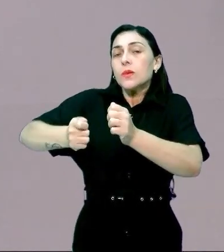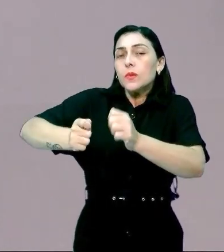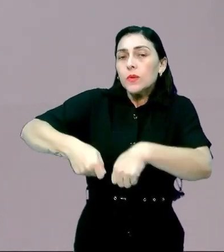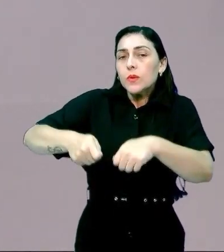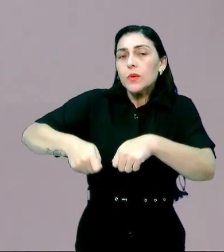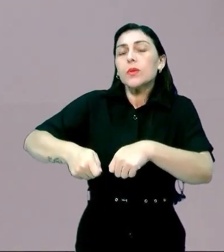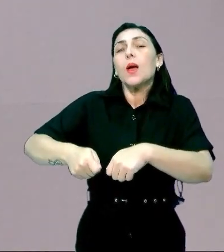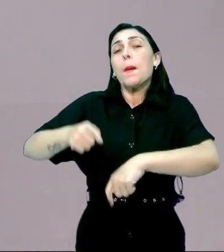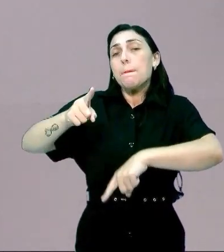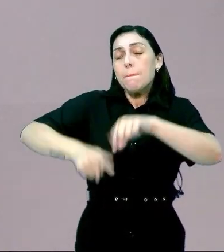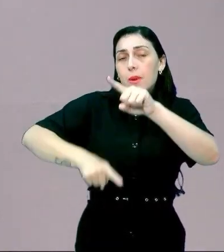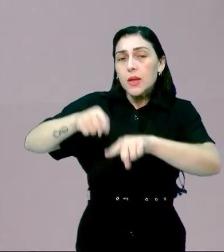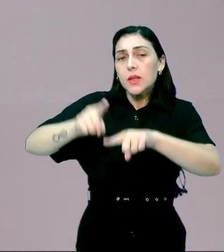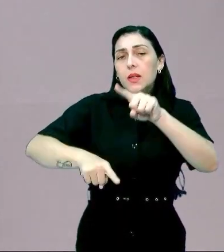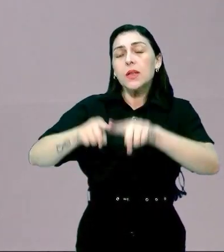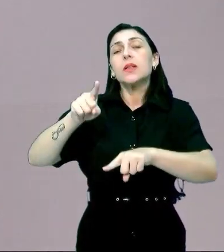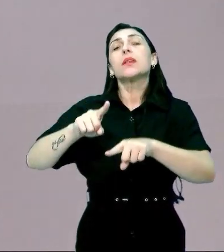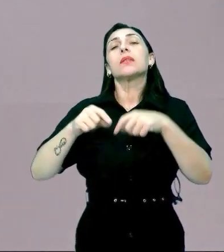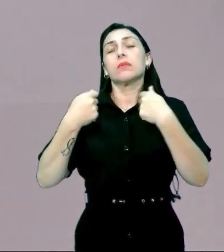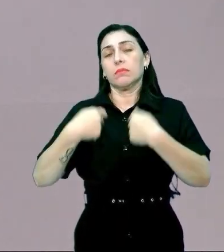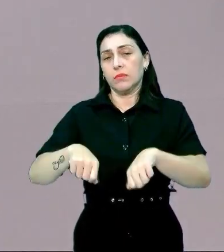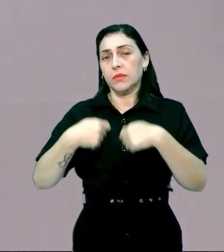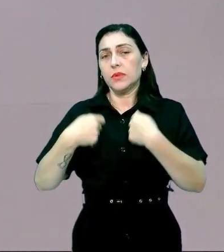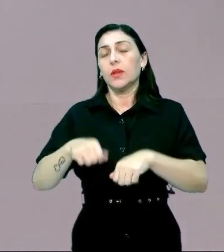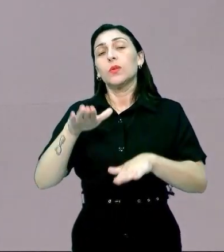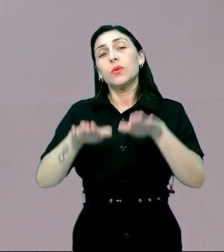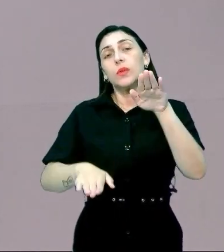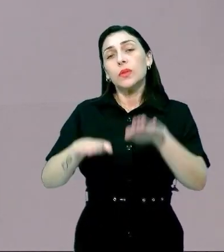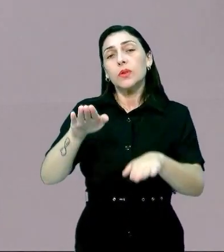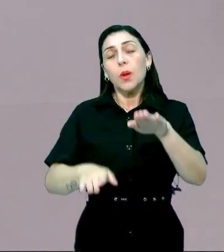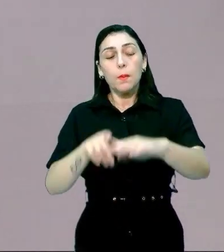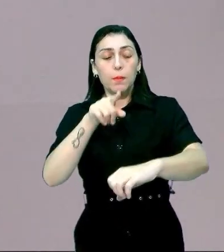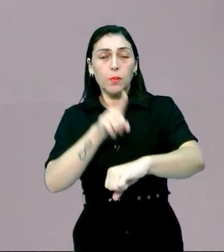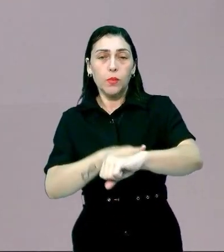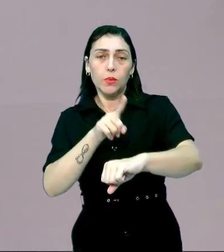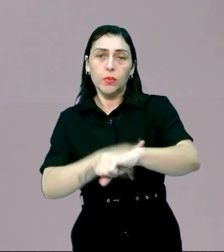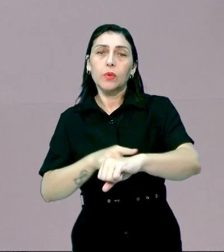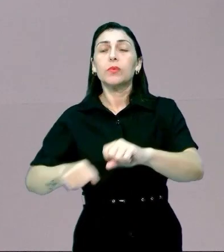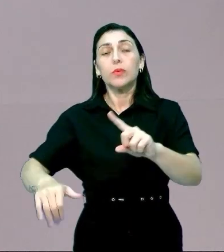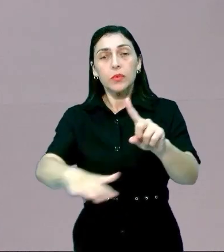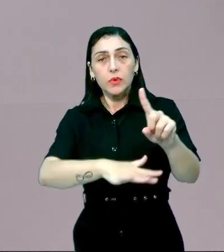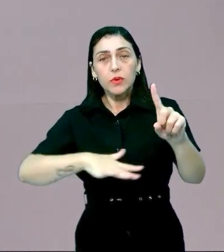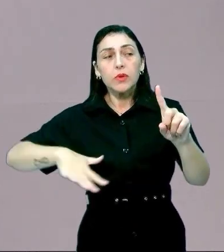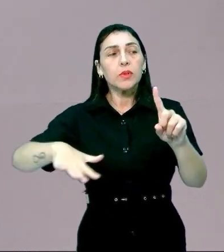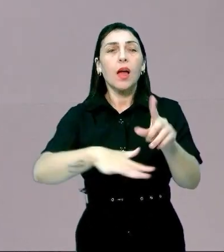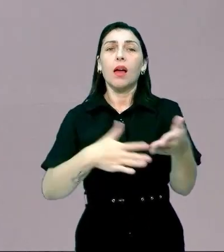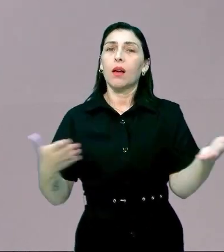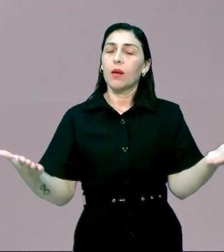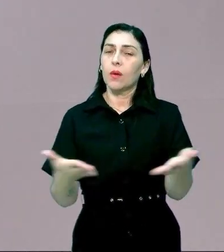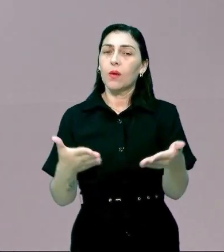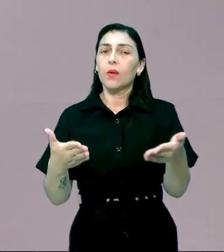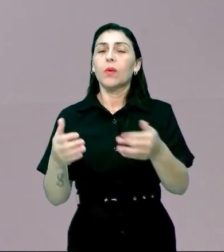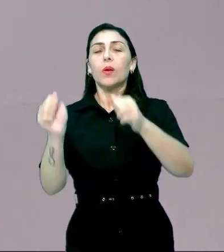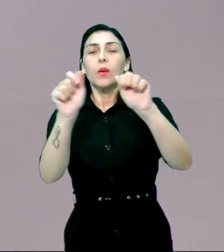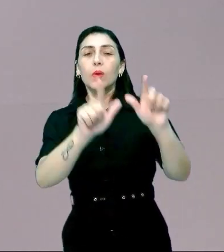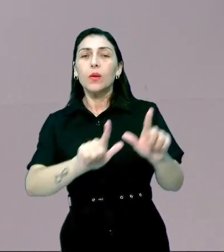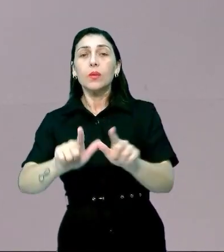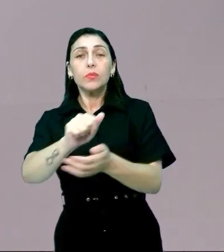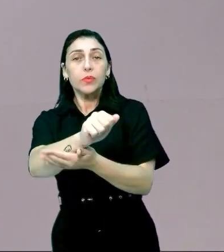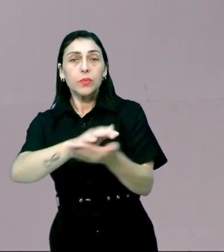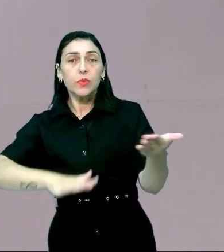condições materiais que nós dispomos em um determinado momento social. Agora nós vamos para o